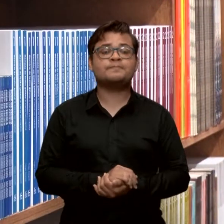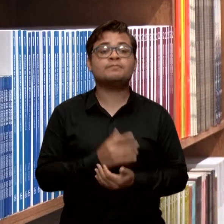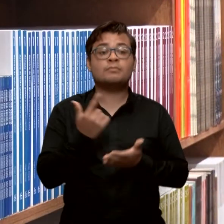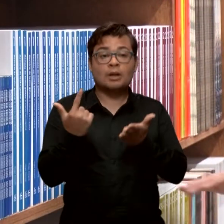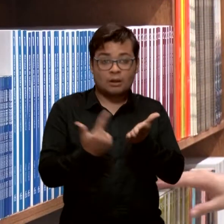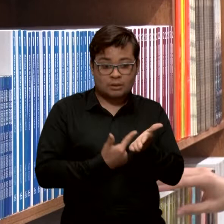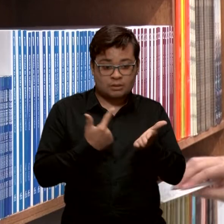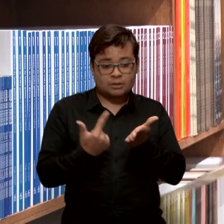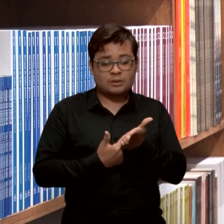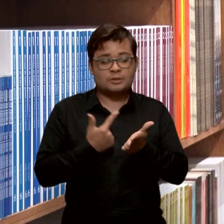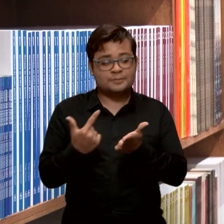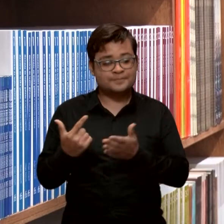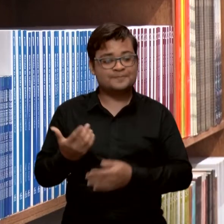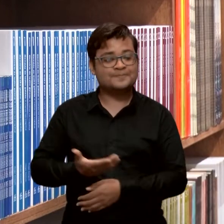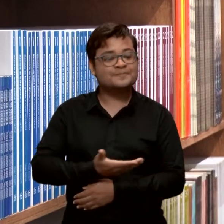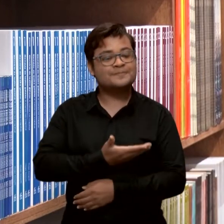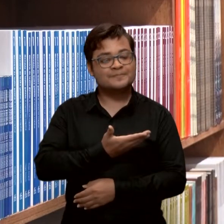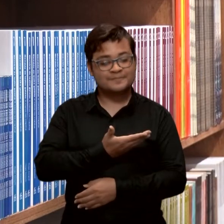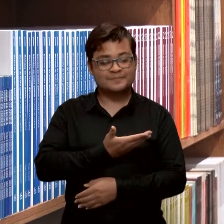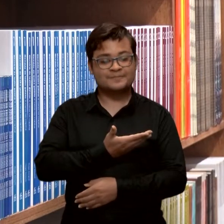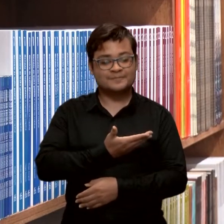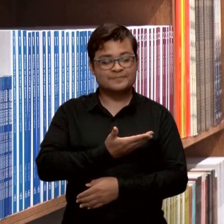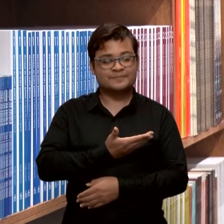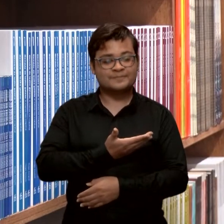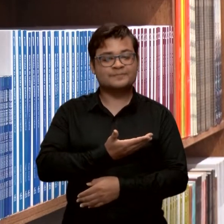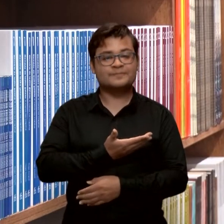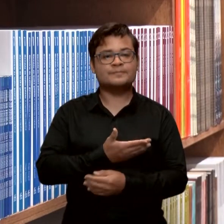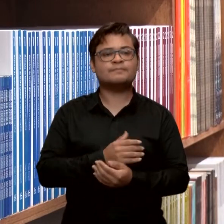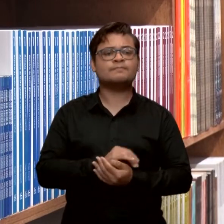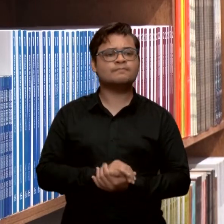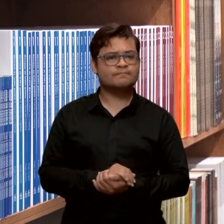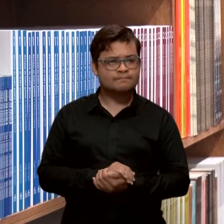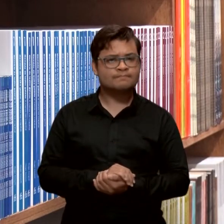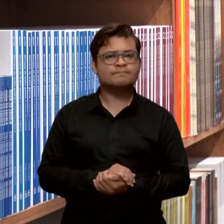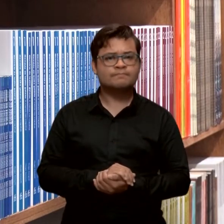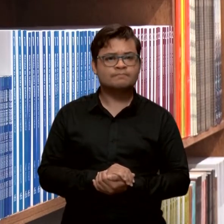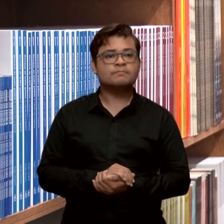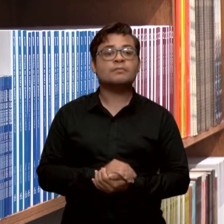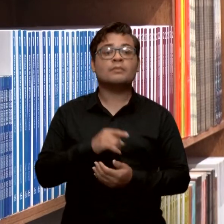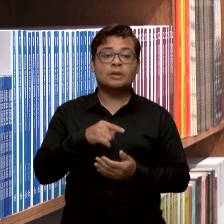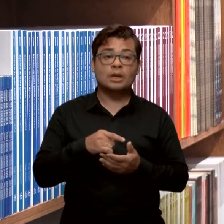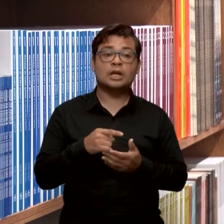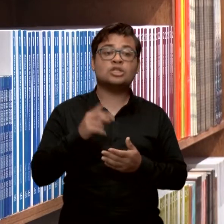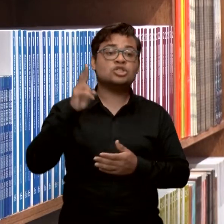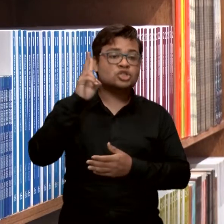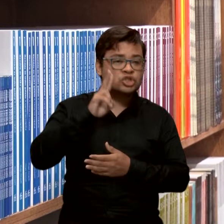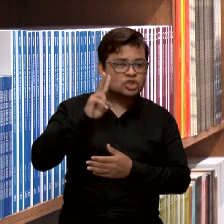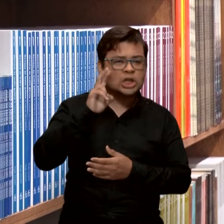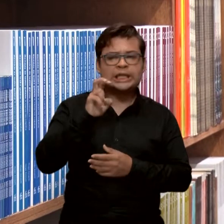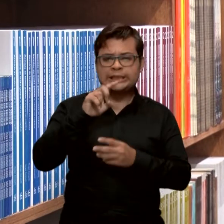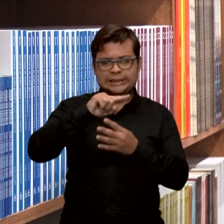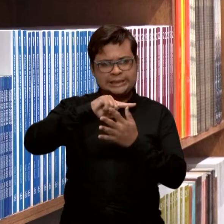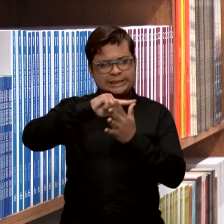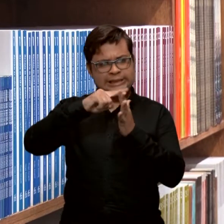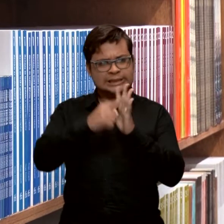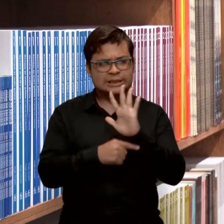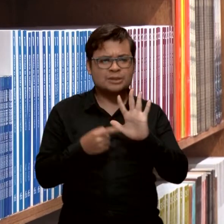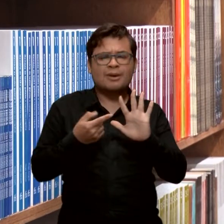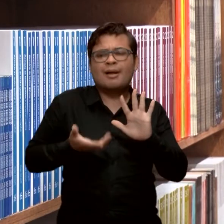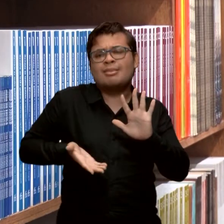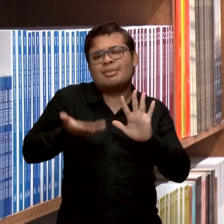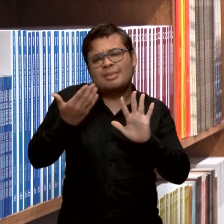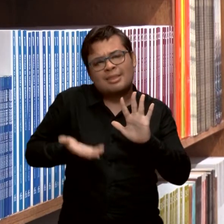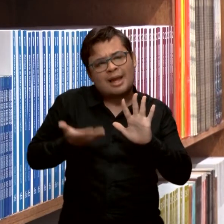Lila Maia, Caixa de Guardar Amor, é uma obra composta por 5 histórias leves e que agradam os leitores